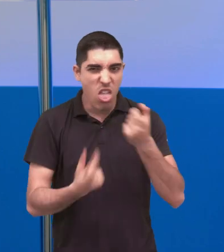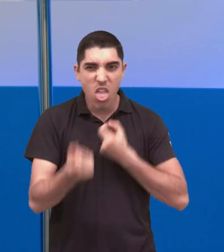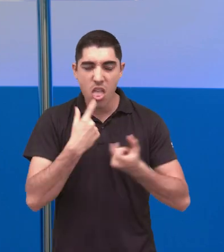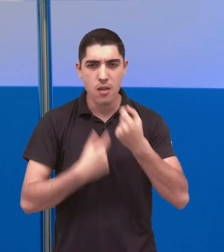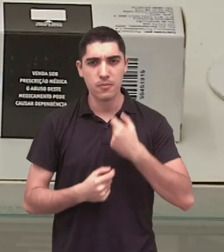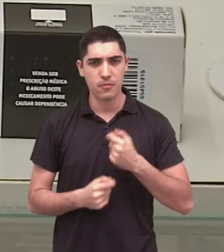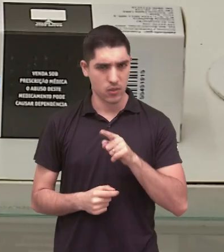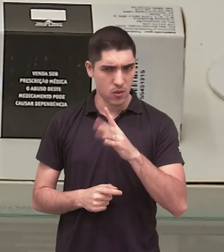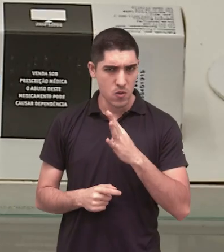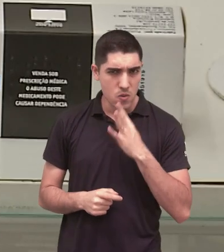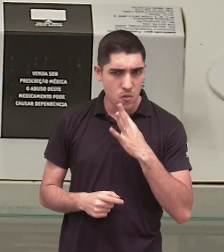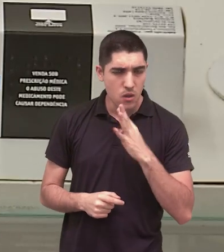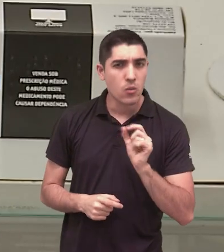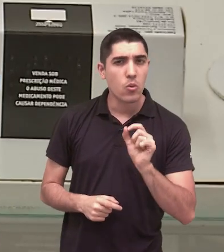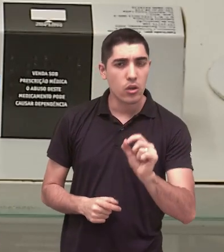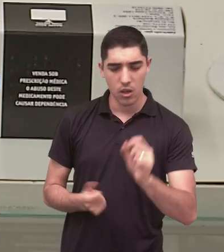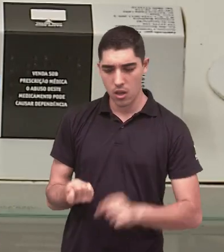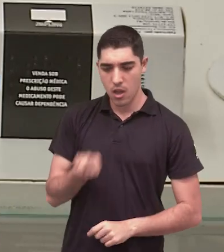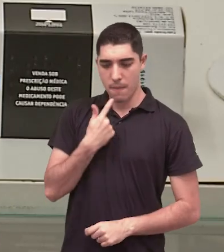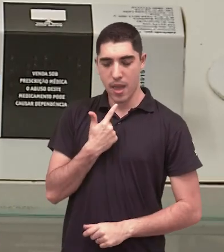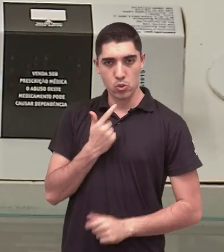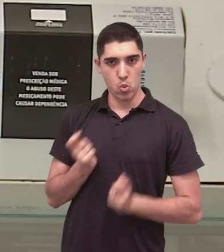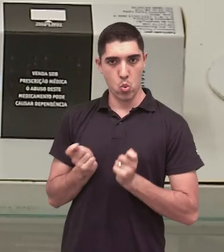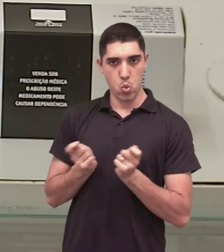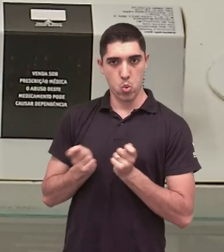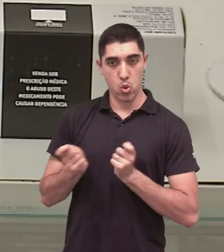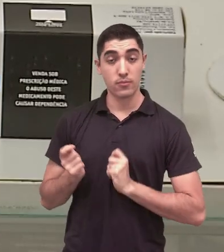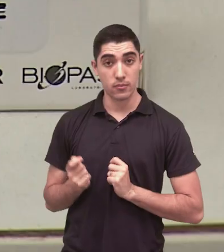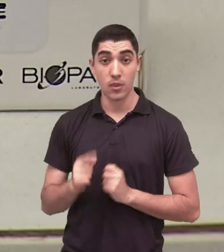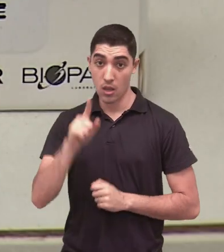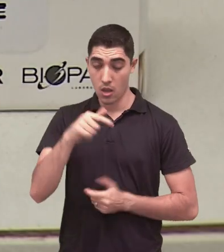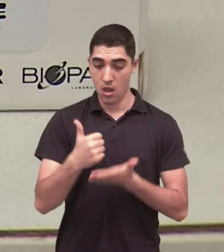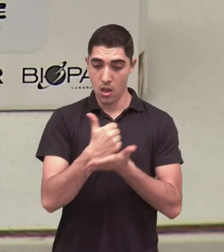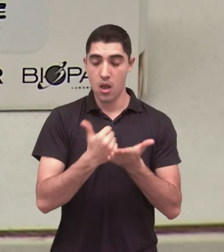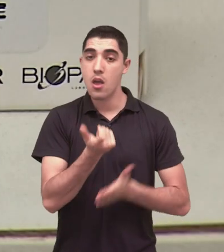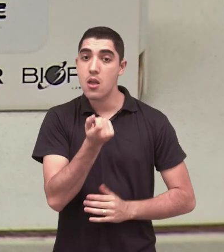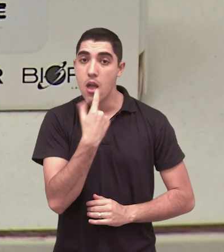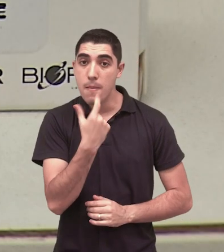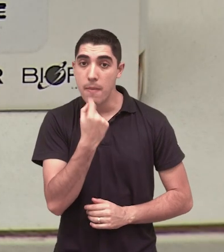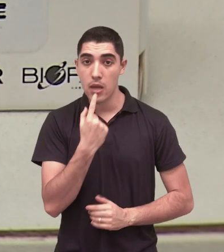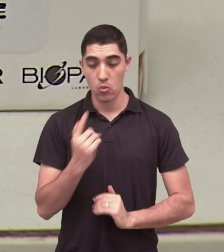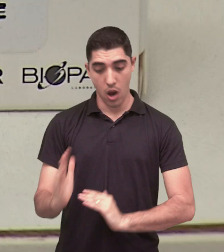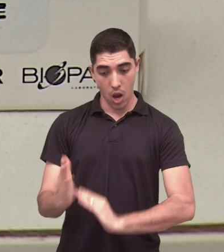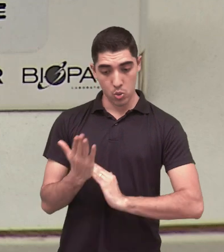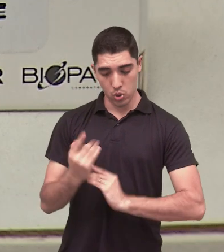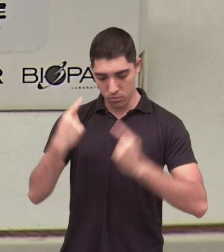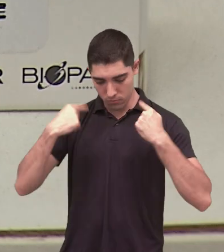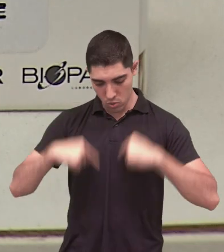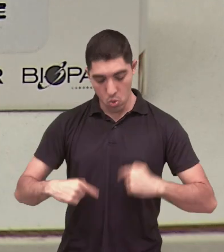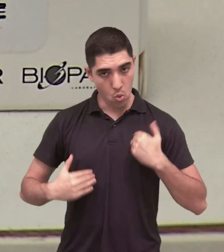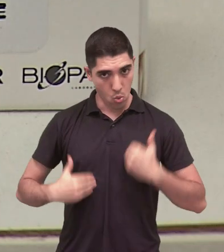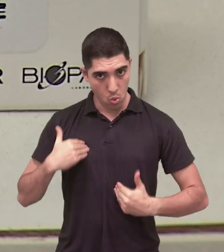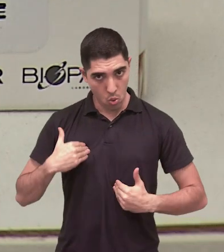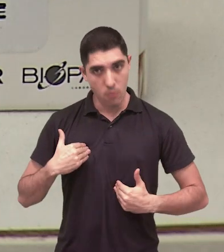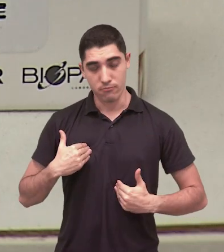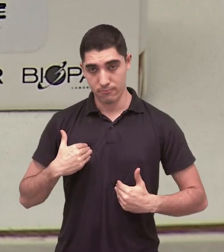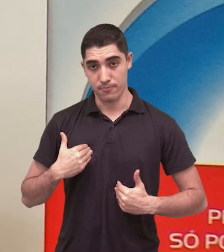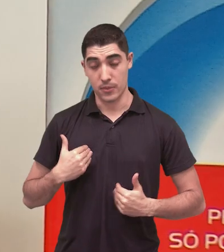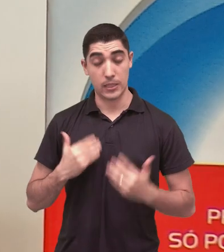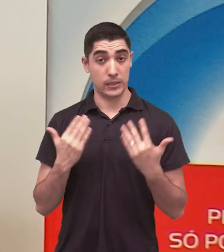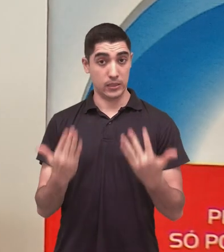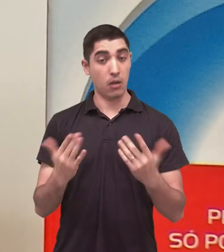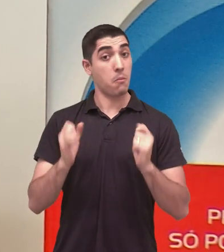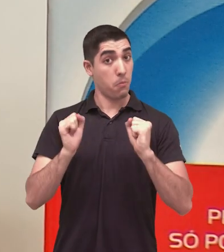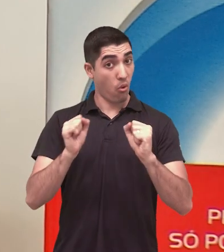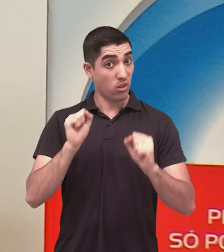de medicação. Já ouviu falar em medicamentos controlados? São os remédios que agem no sistema nervoso central